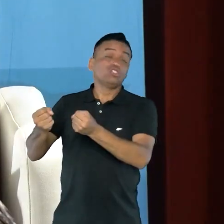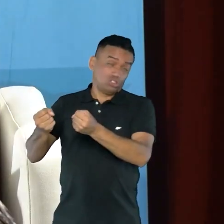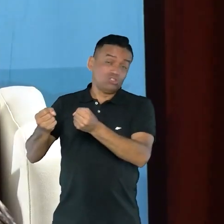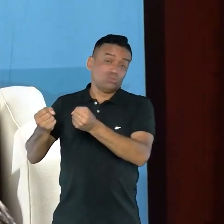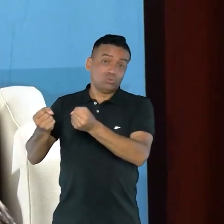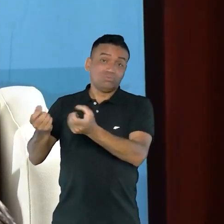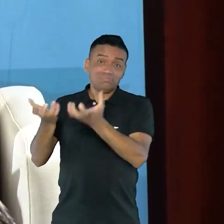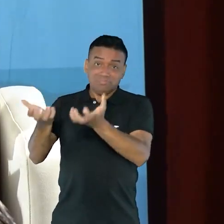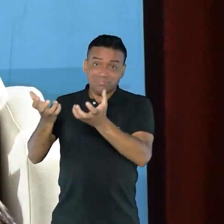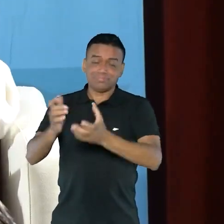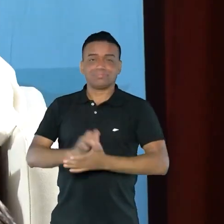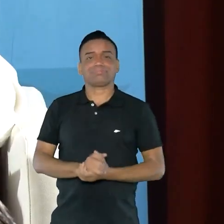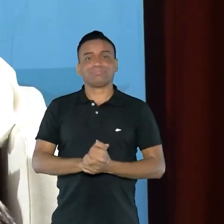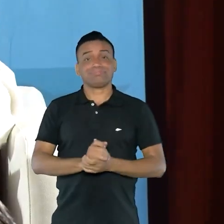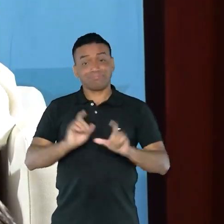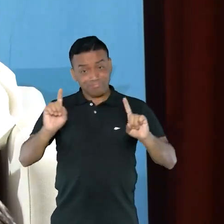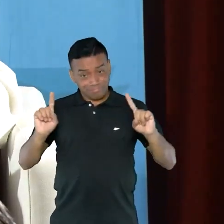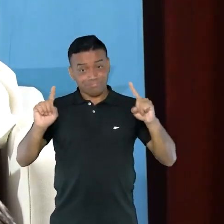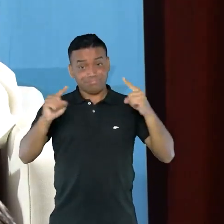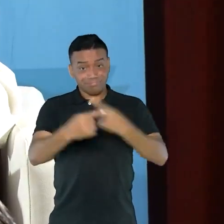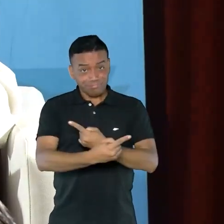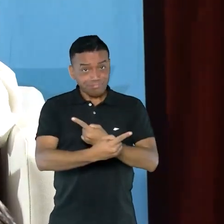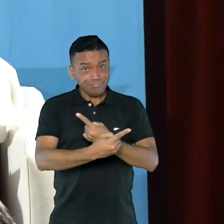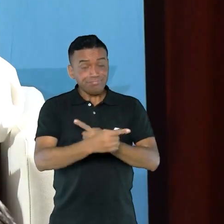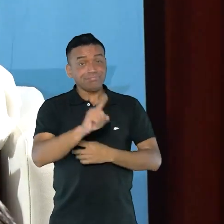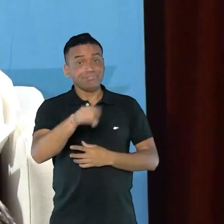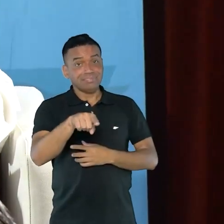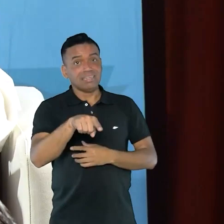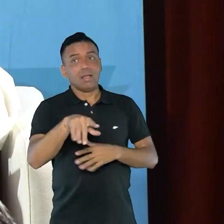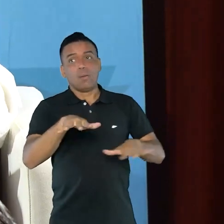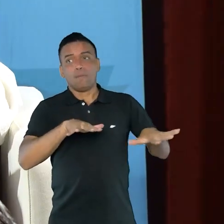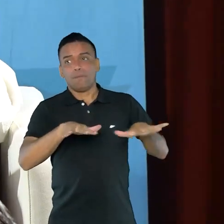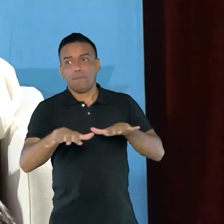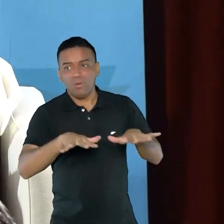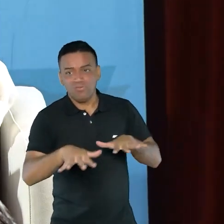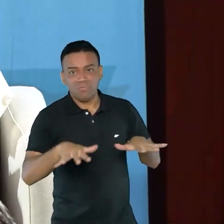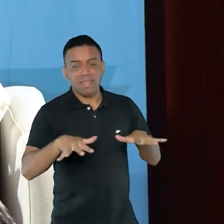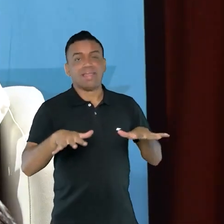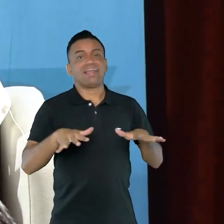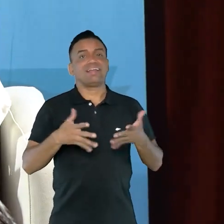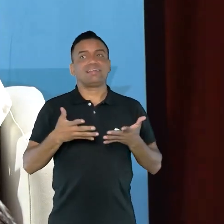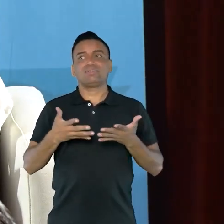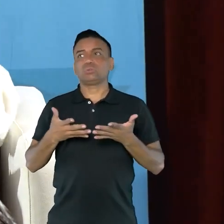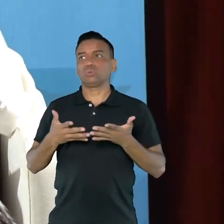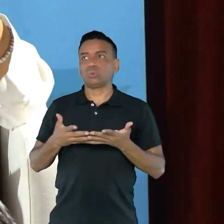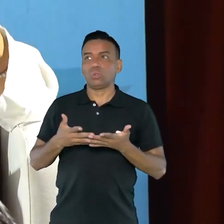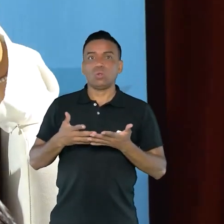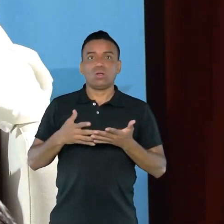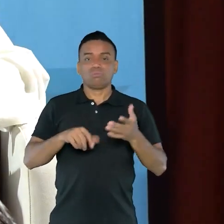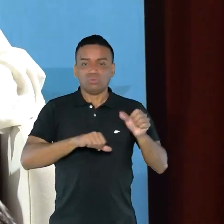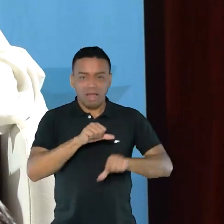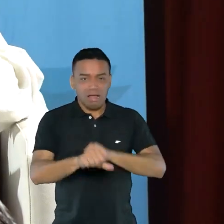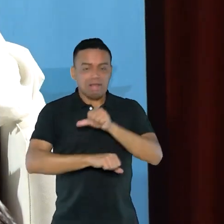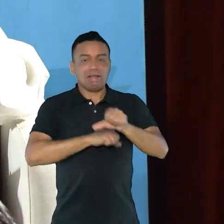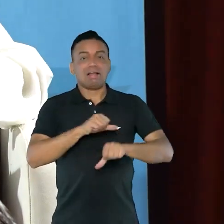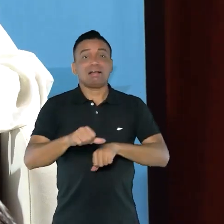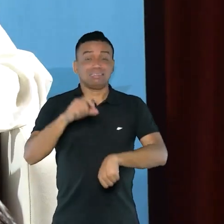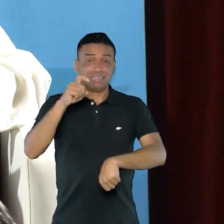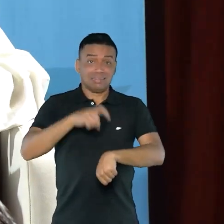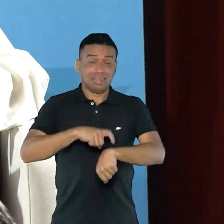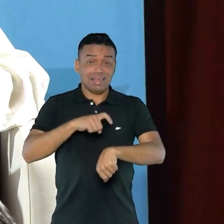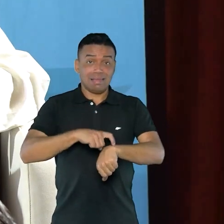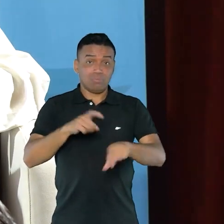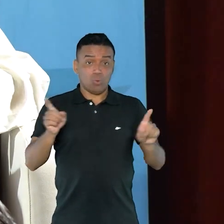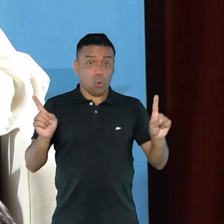buscado. O contrário disso, que seria o movimento, a não fixidez e o tempo, como o contrário